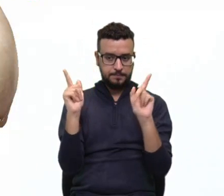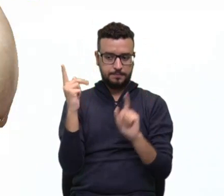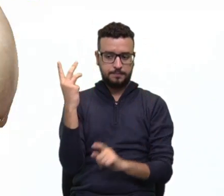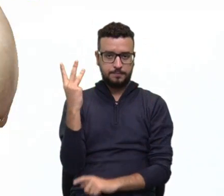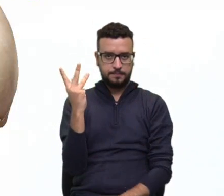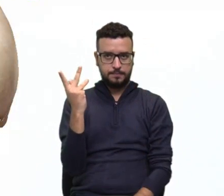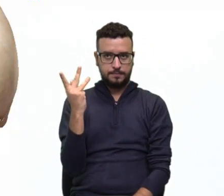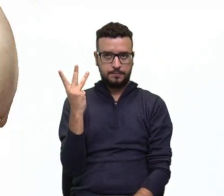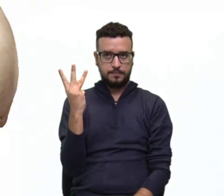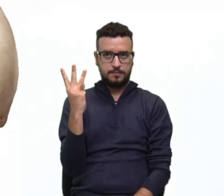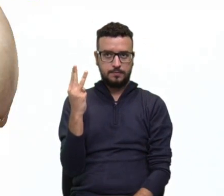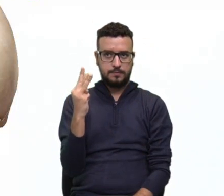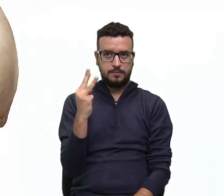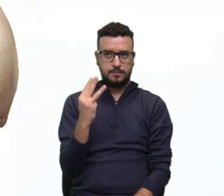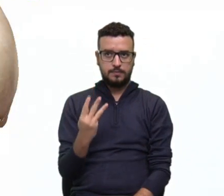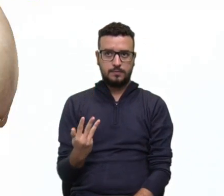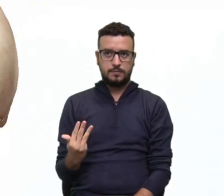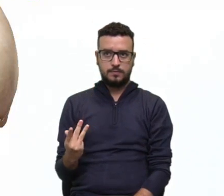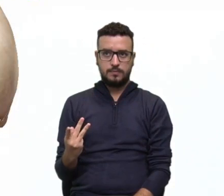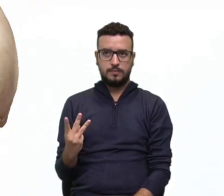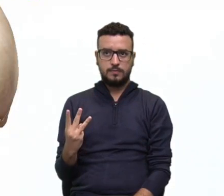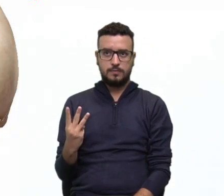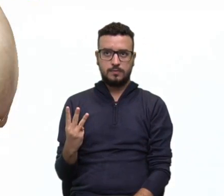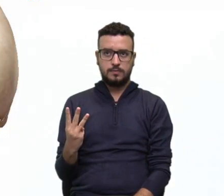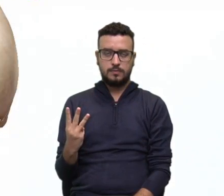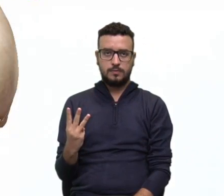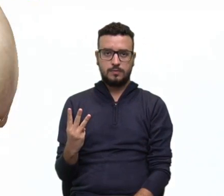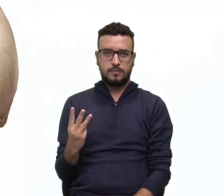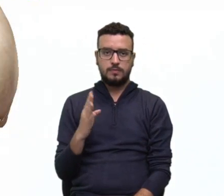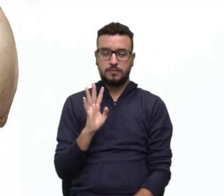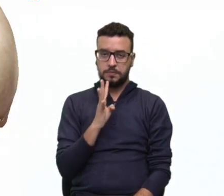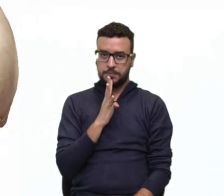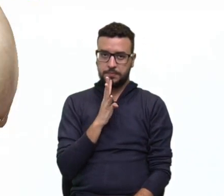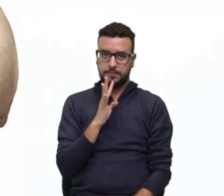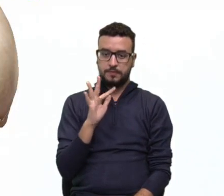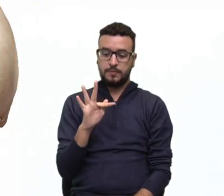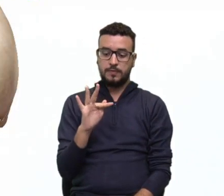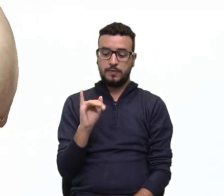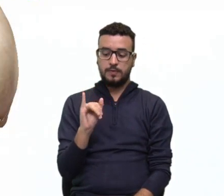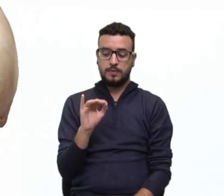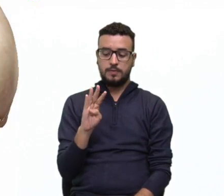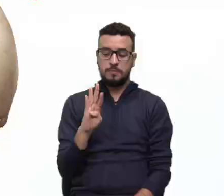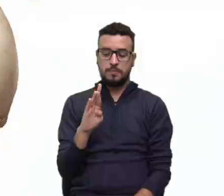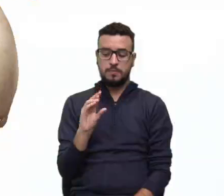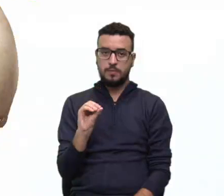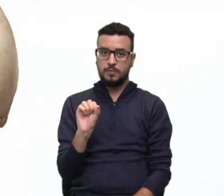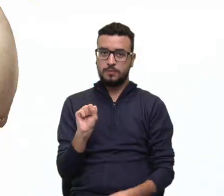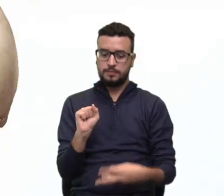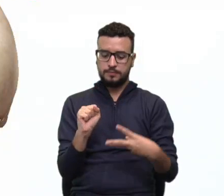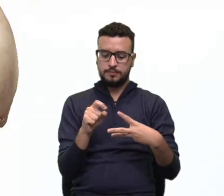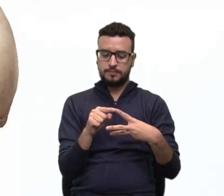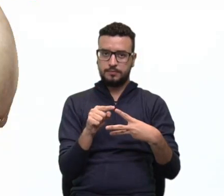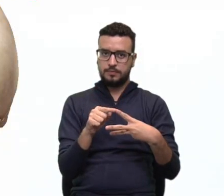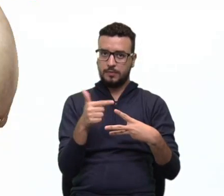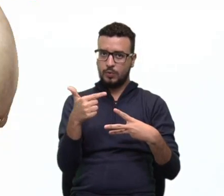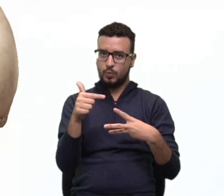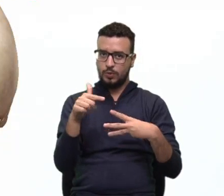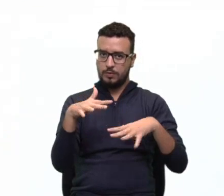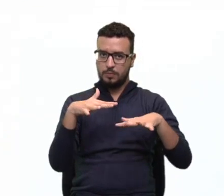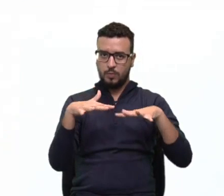Seguindo, vocês conheceram a articulação do tipo fibrosa, não tem movimento.